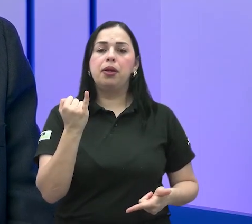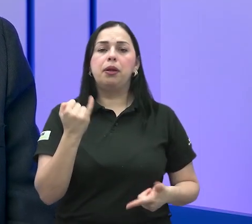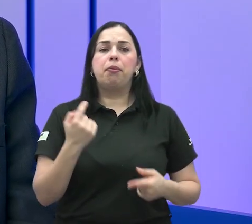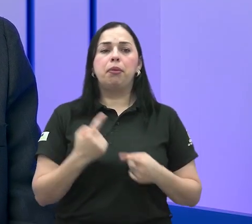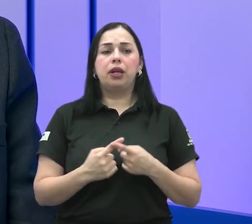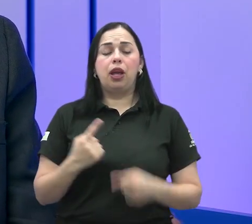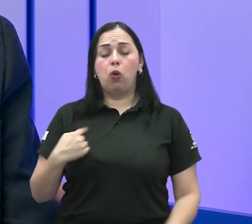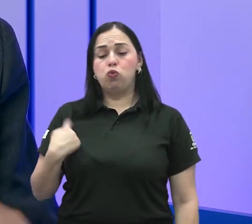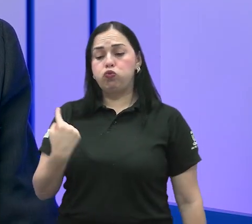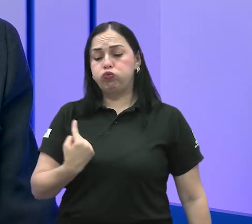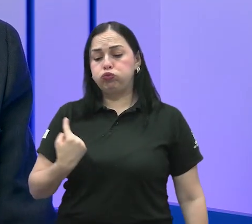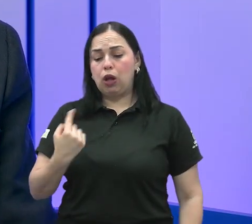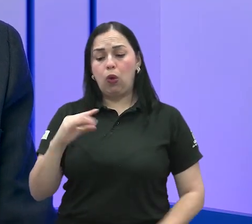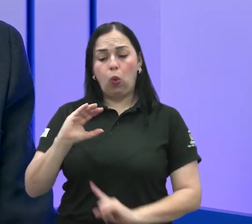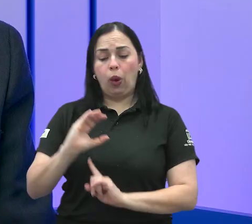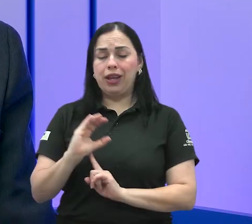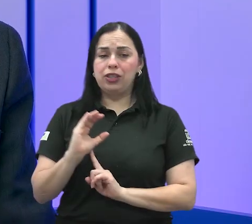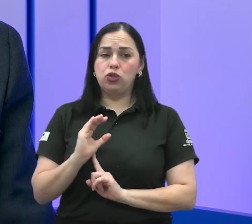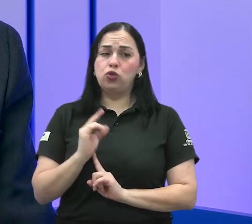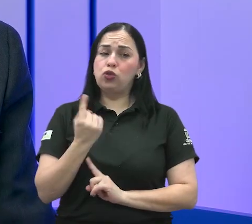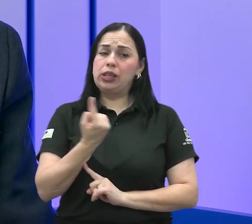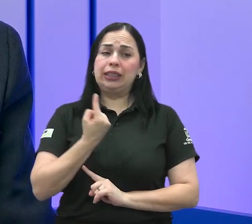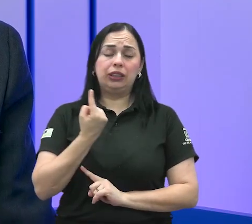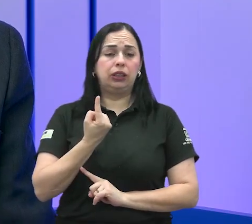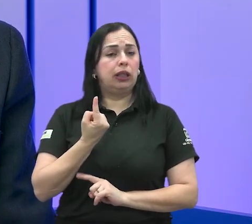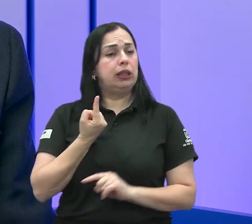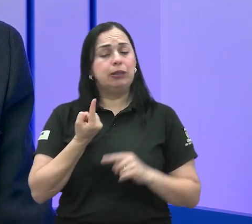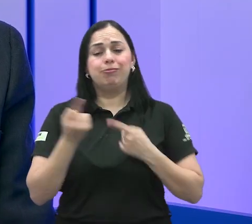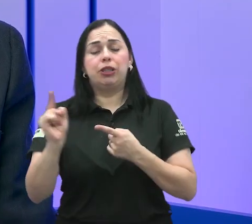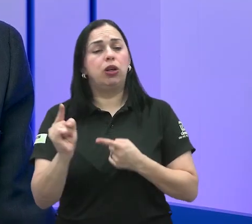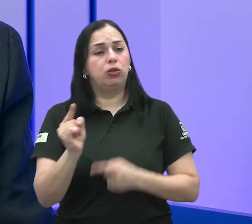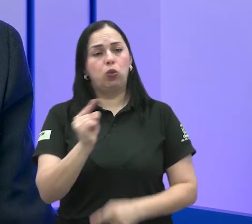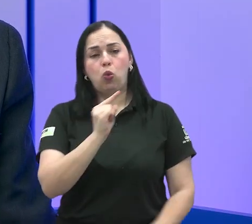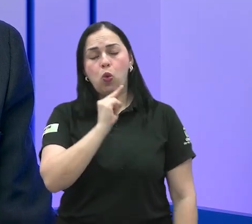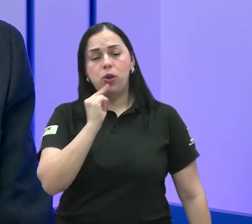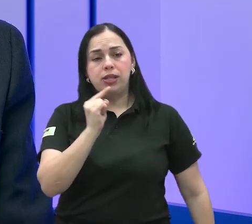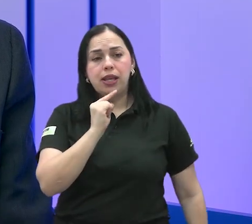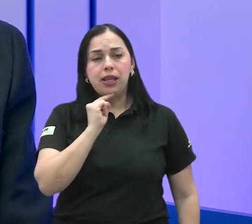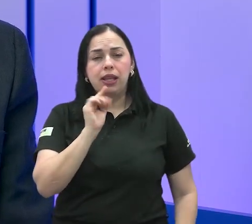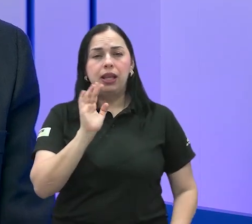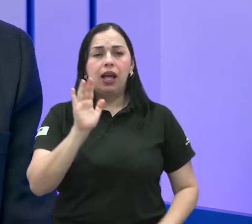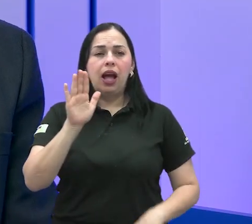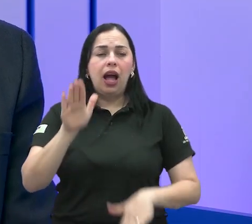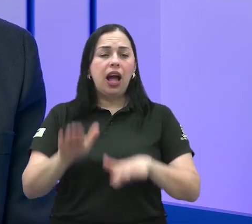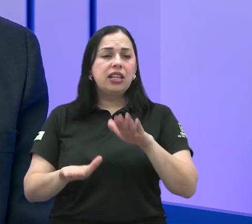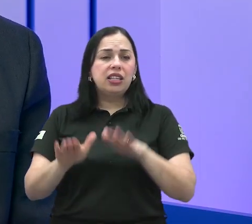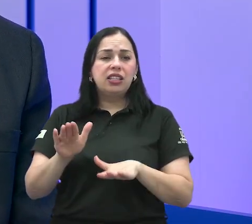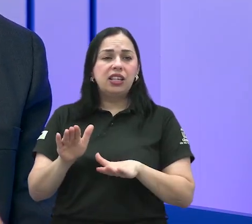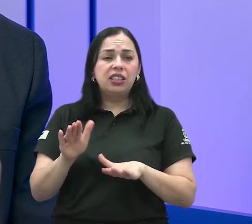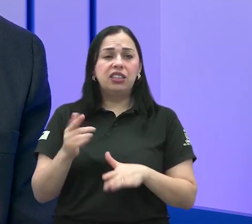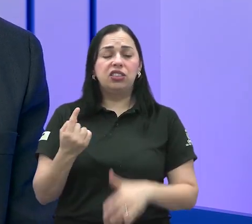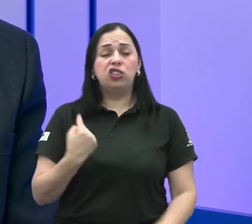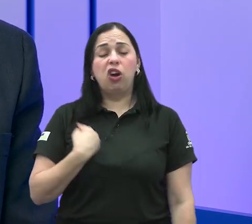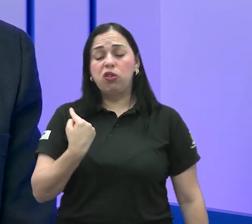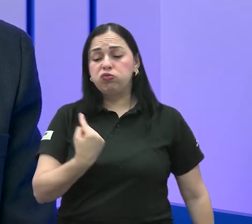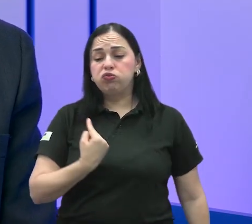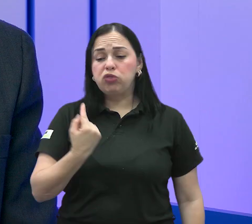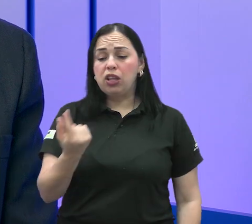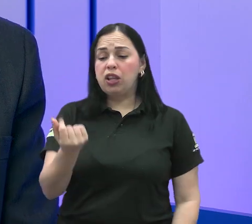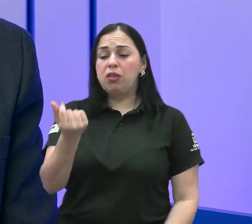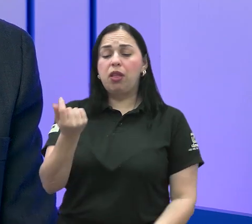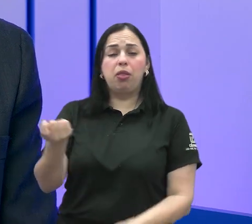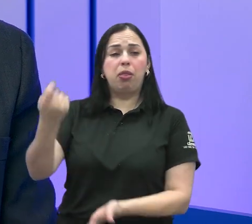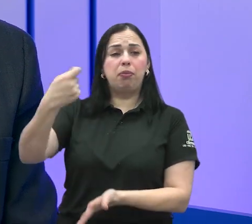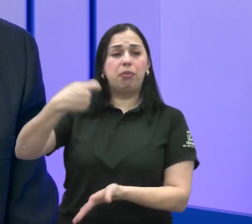vezes o consumidor sozinho não vai ter força para brigar por aquilo, ou às vezes aquele dano é tão de pequena monta, pensando só naquele consumidor,